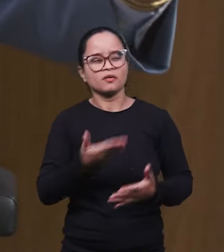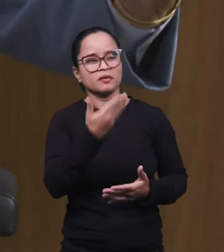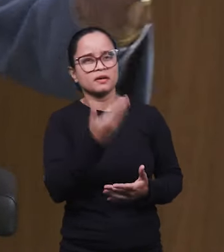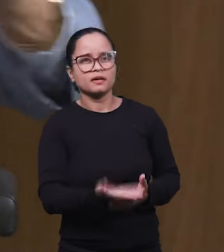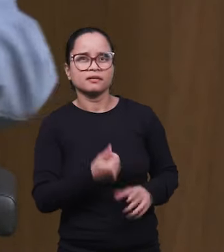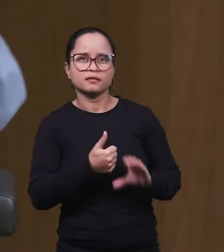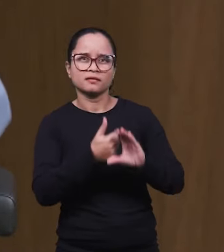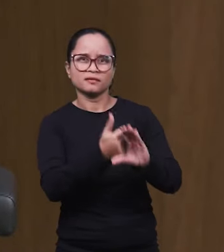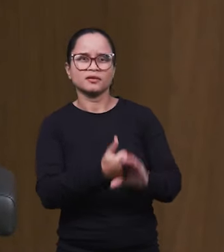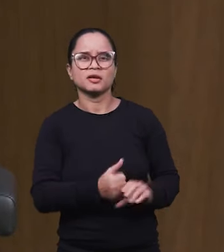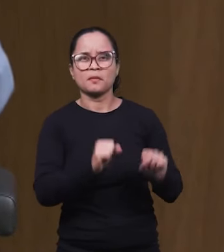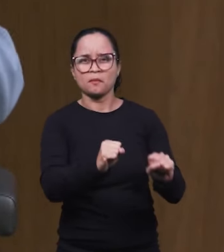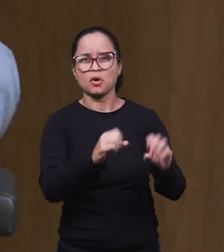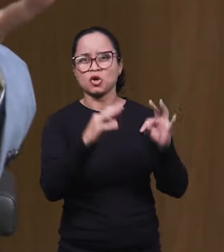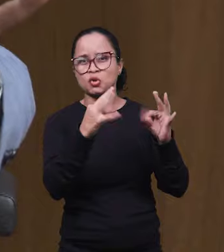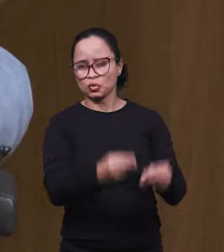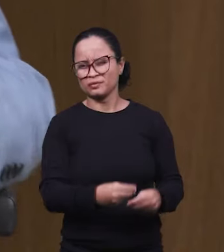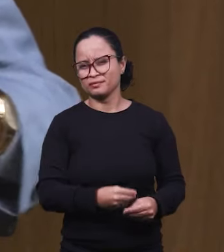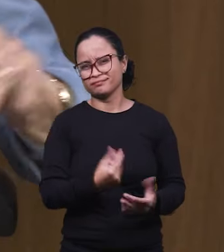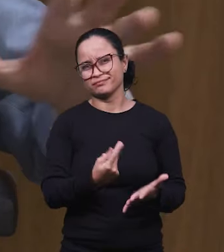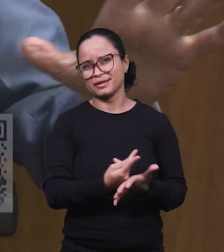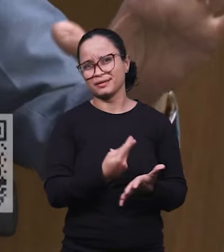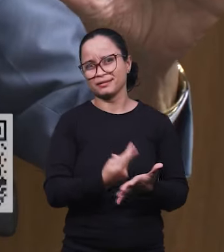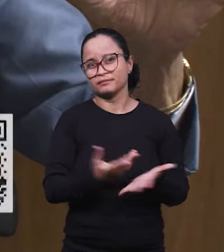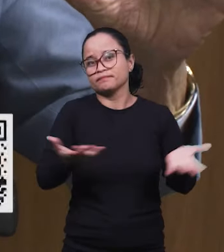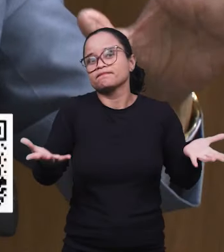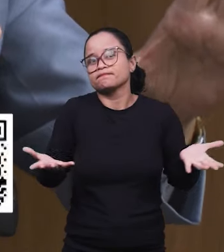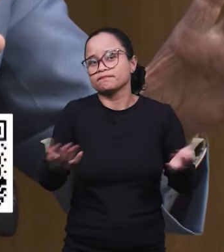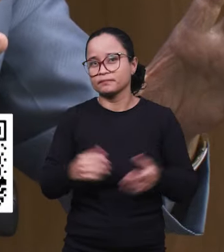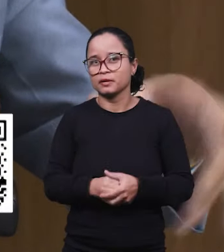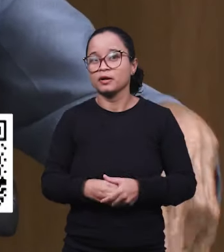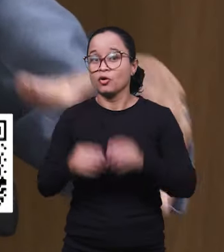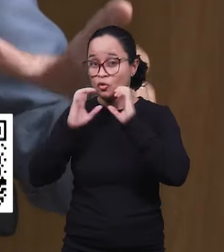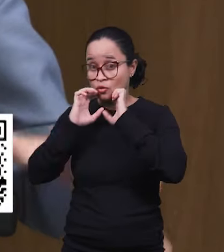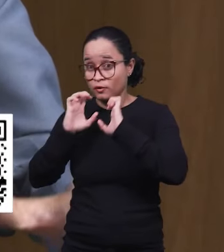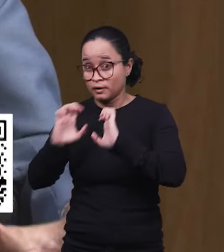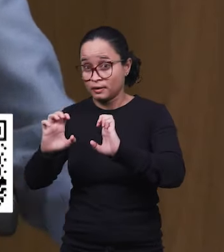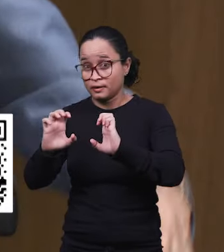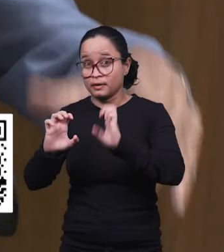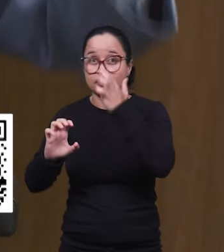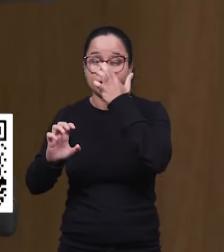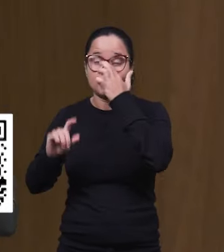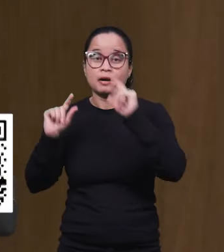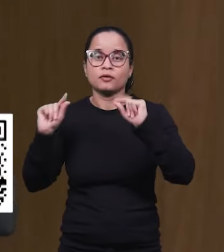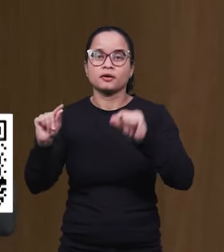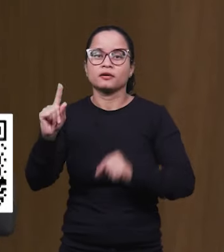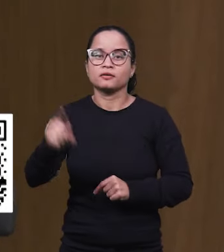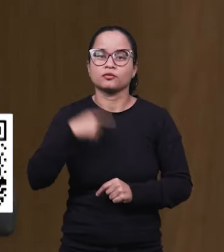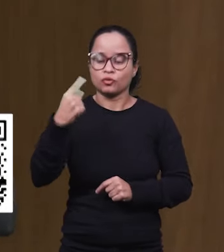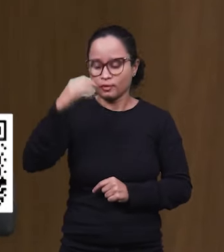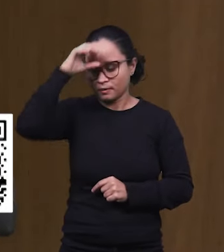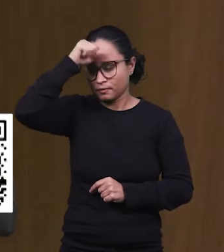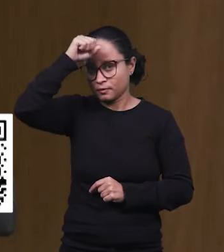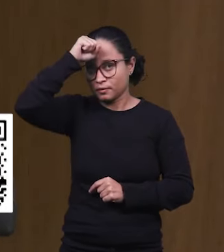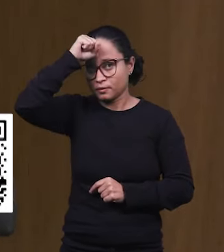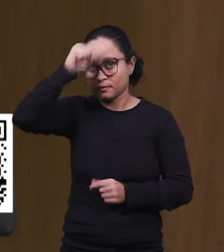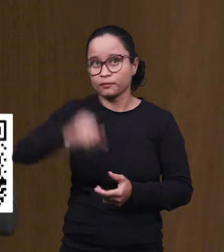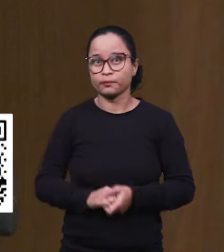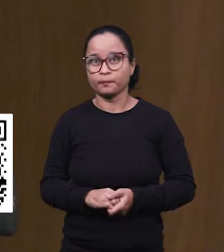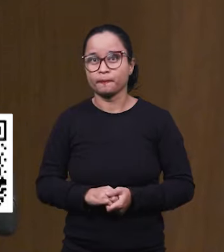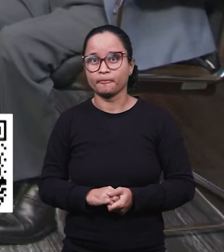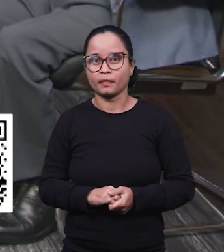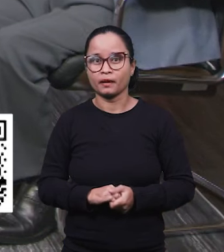cristianismo que está aí, que vale tudo, esse não funciona mais. Então, tem que entrar para o Evangelho. E o Evangelho é aquilo que nós aprendemos na